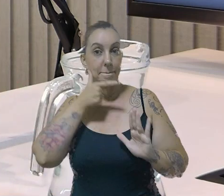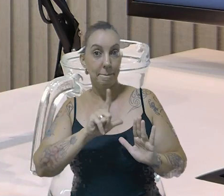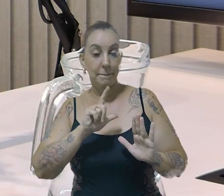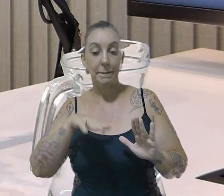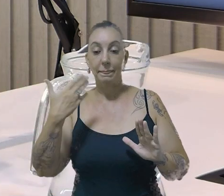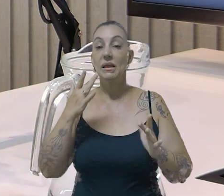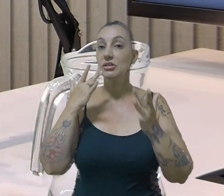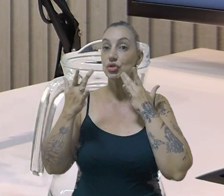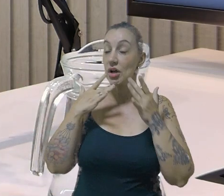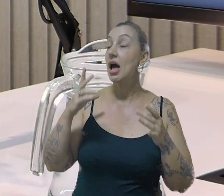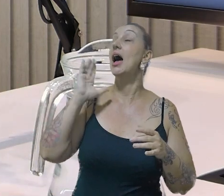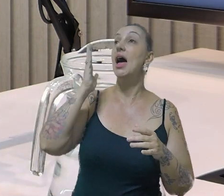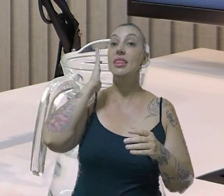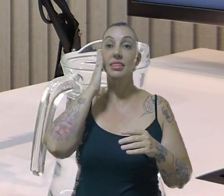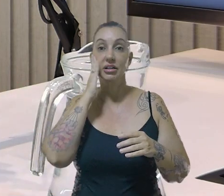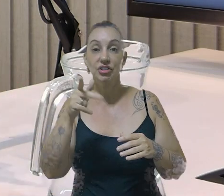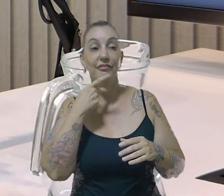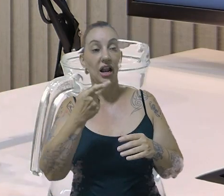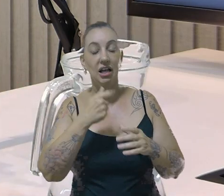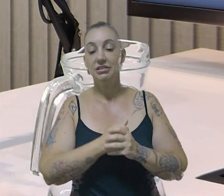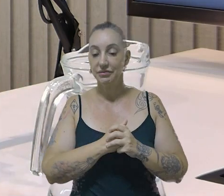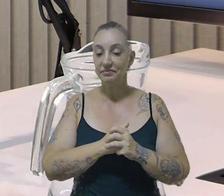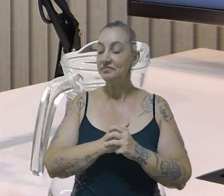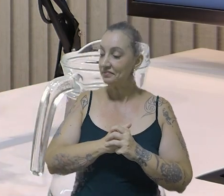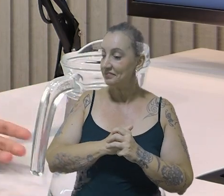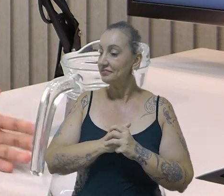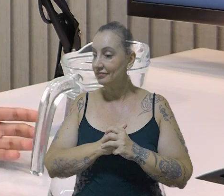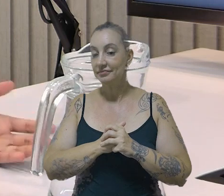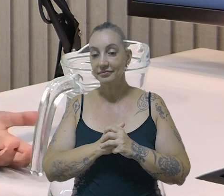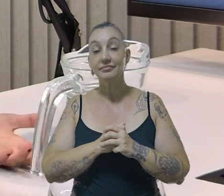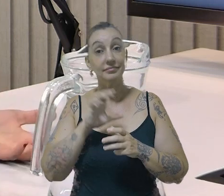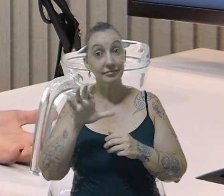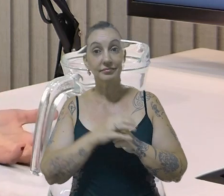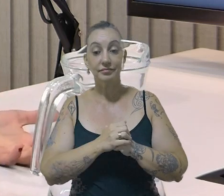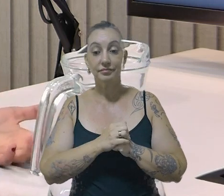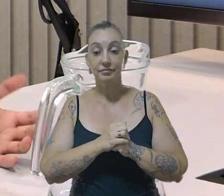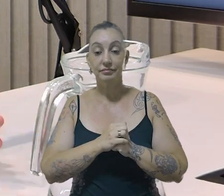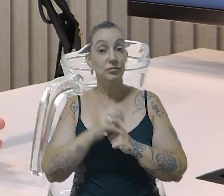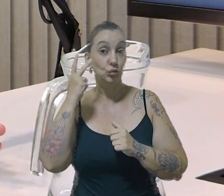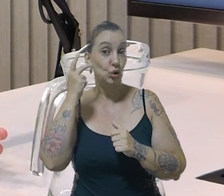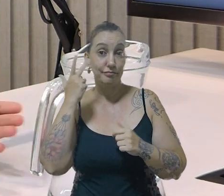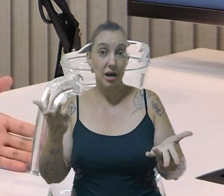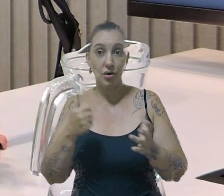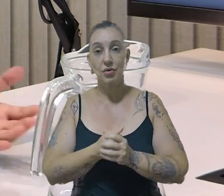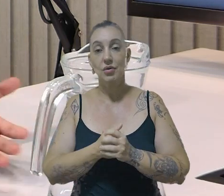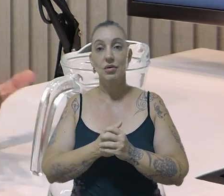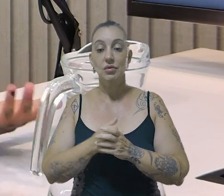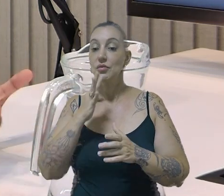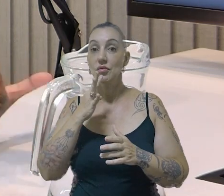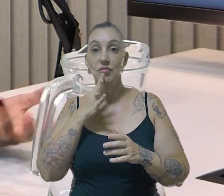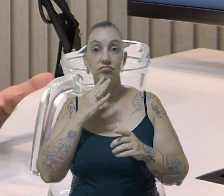no teatro você fala Ah agora entendi o que você tava falando meu Deus tipo e é super normal isso né não conhece o